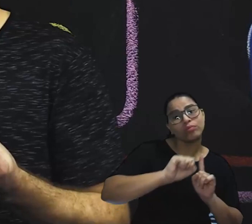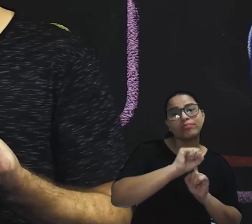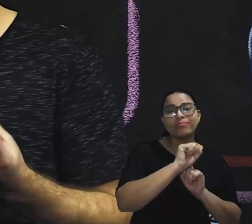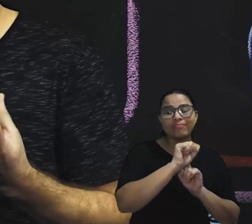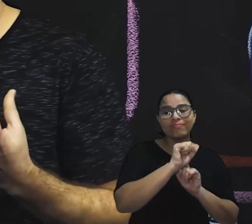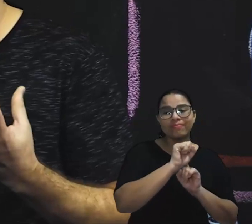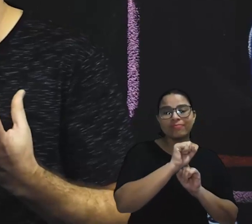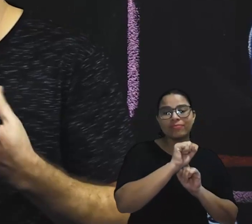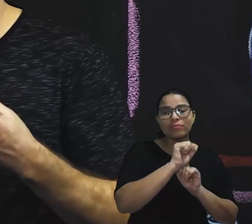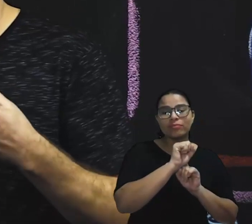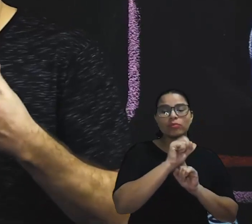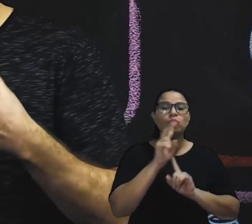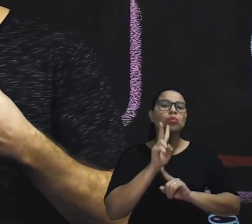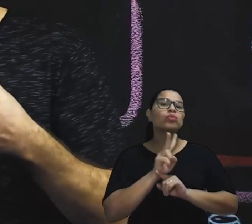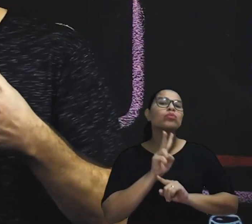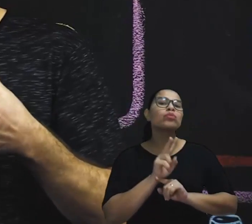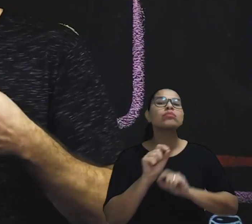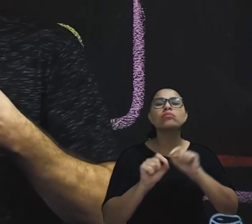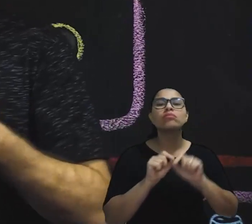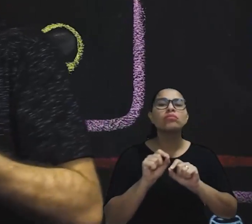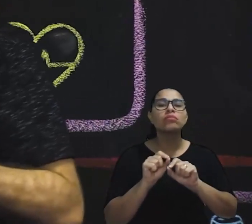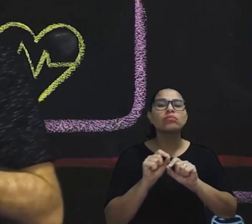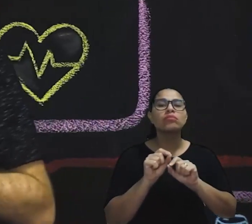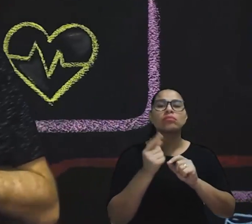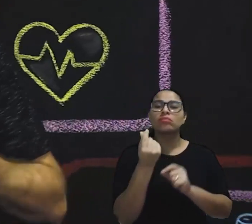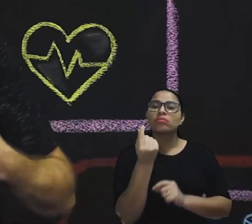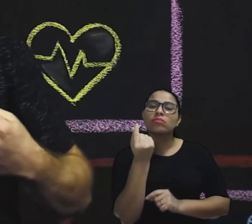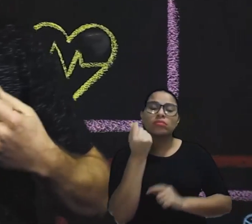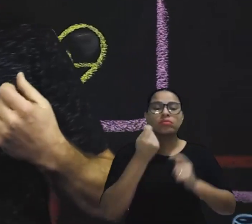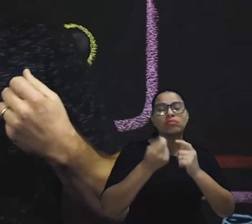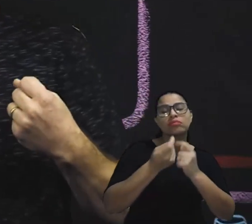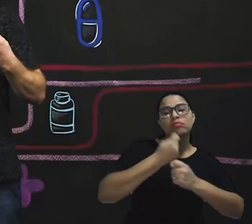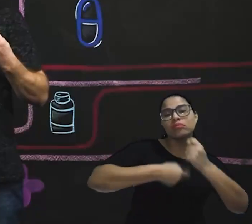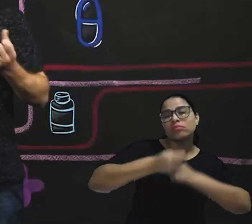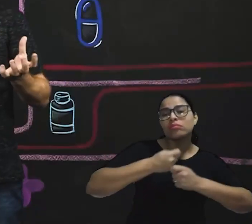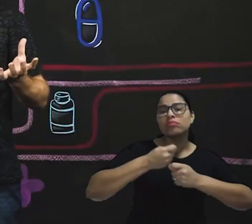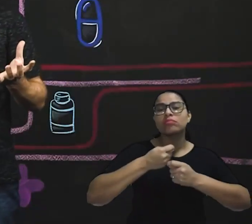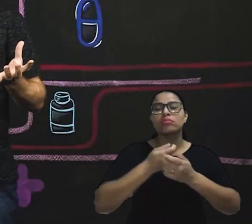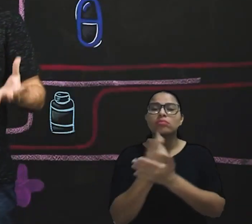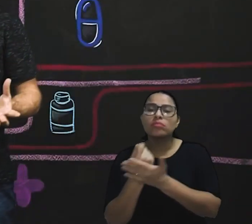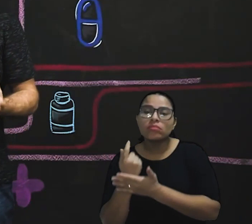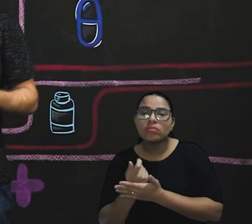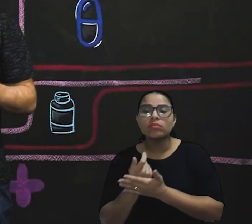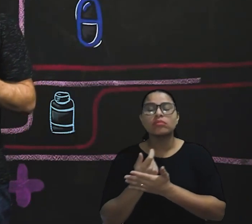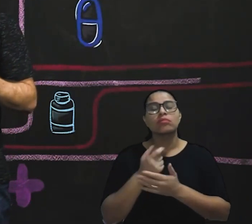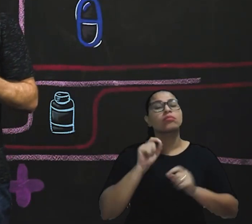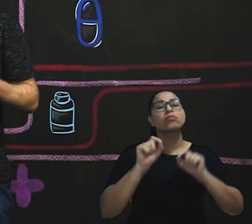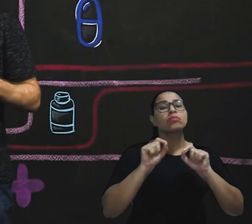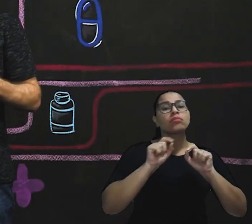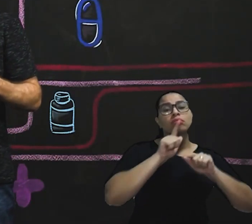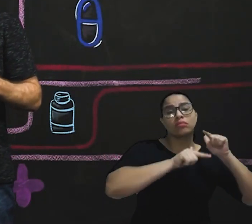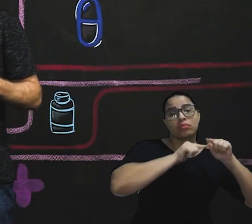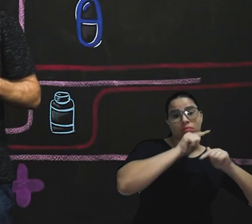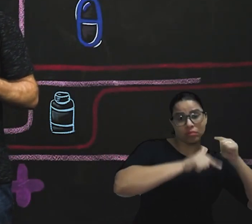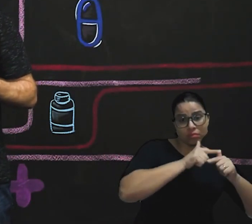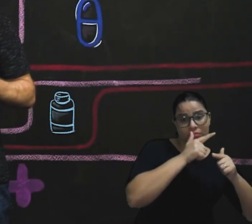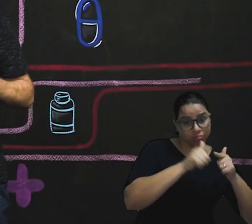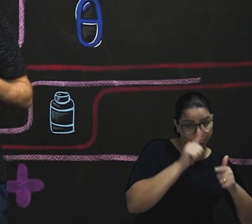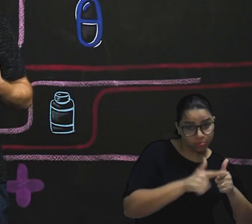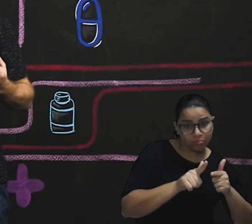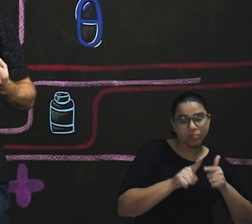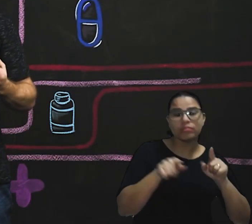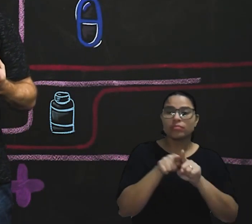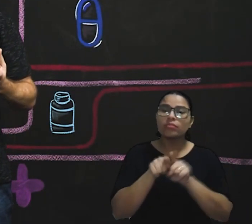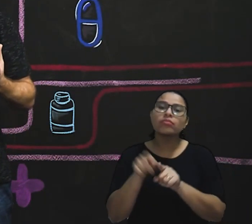onde preza principalmente a questão do consumo em detrimento de problemas trabalhistas, sociais e